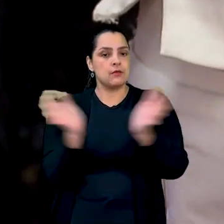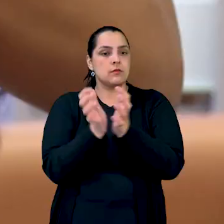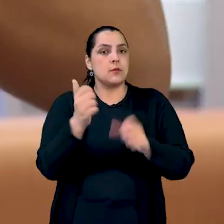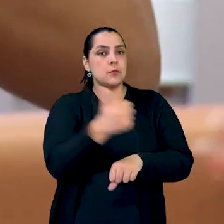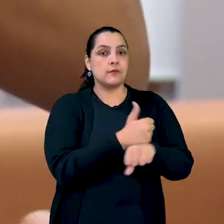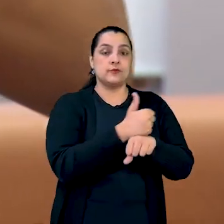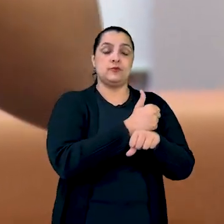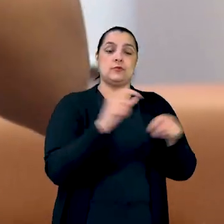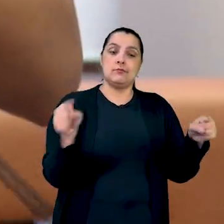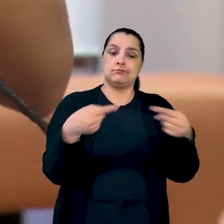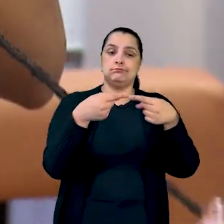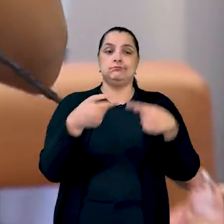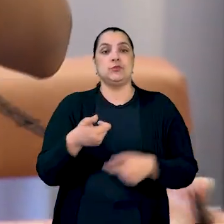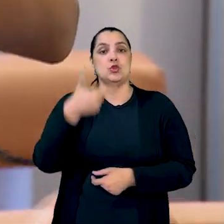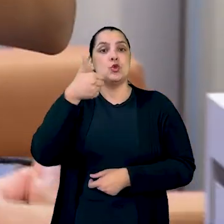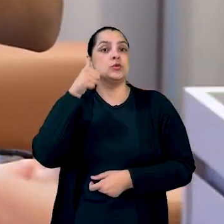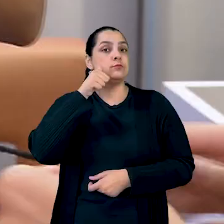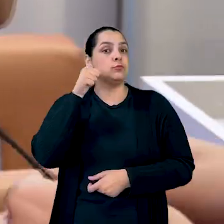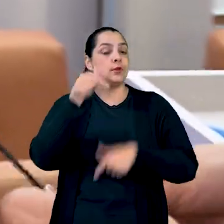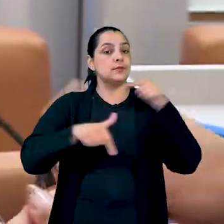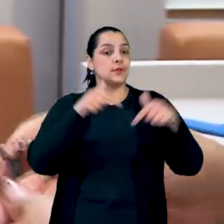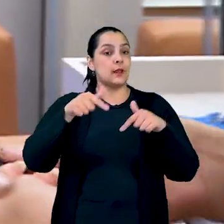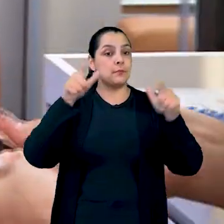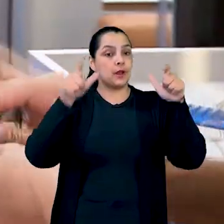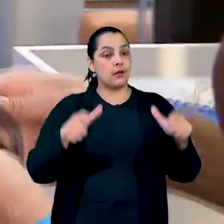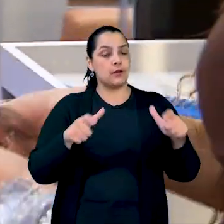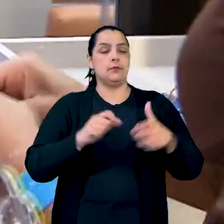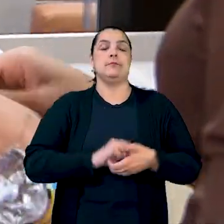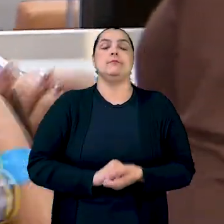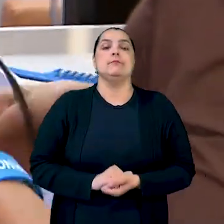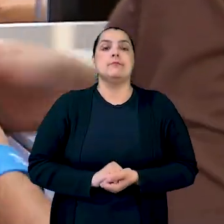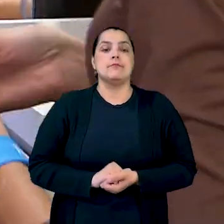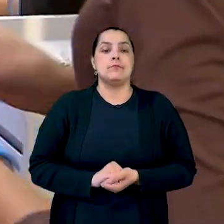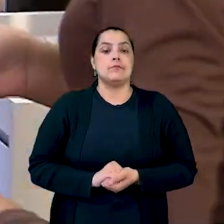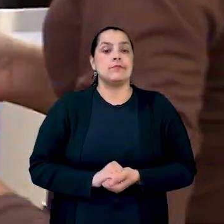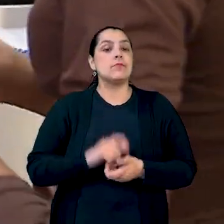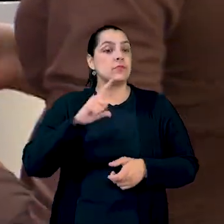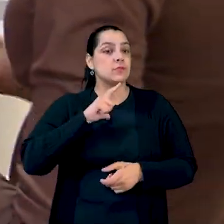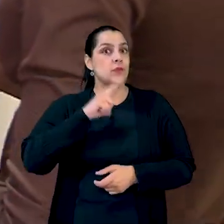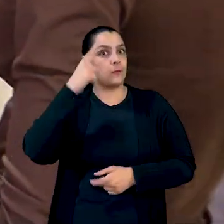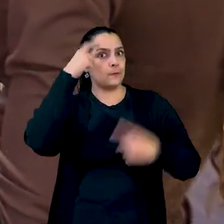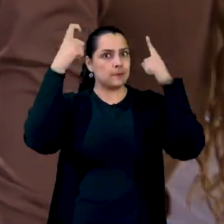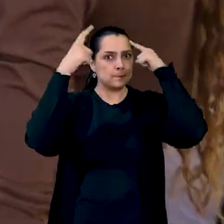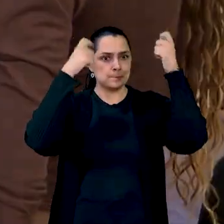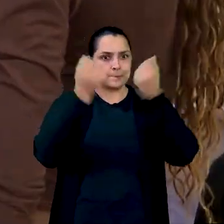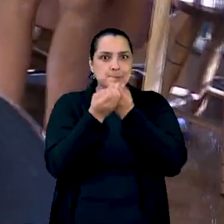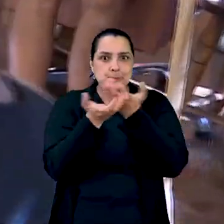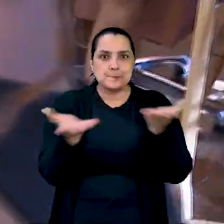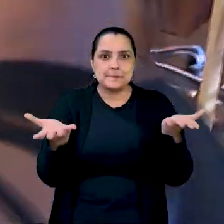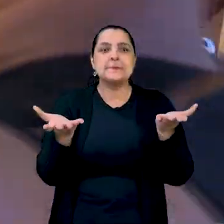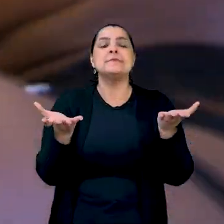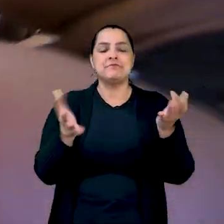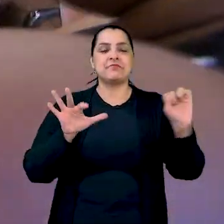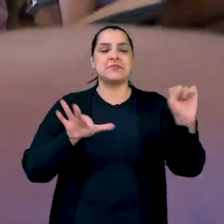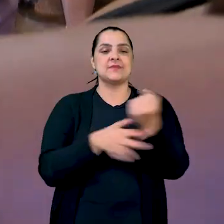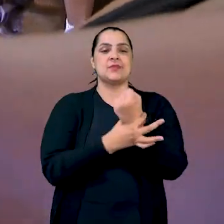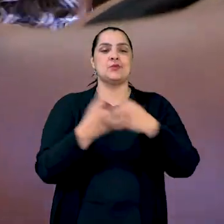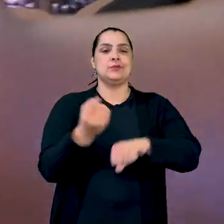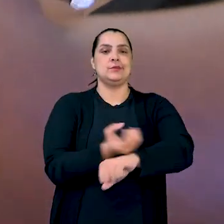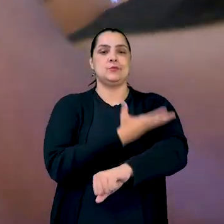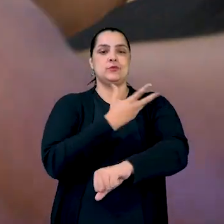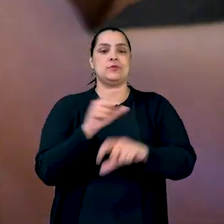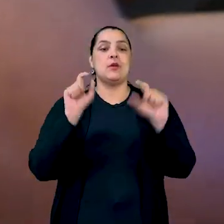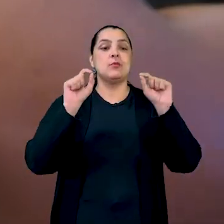profissional. Ao todo, 12 mulheres trabalham neste espaço que, além de exalar criatividade, proporciona